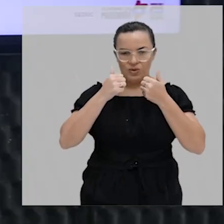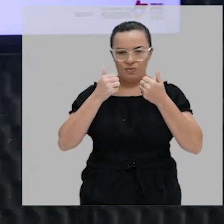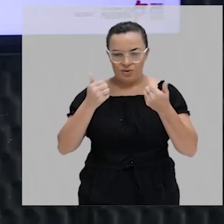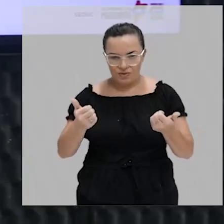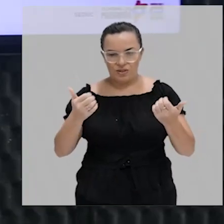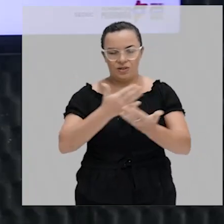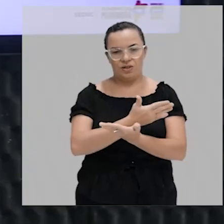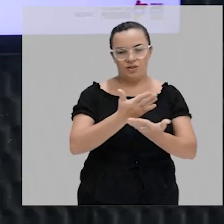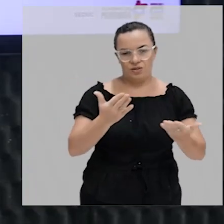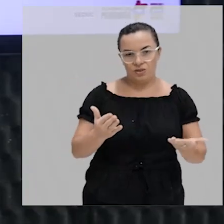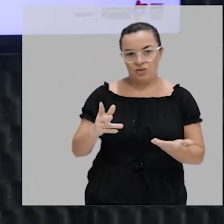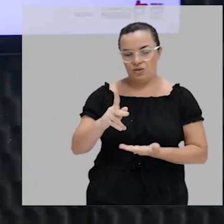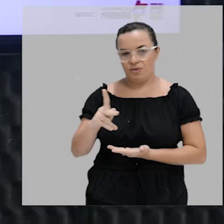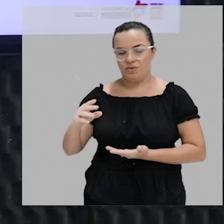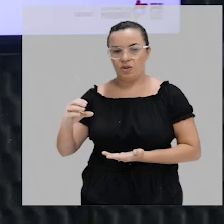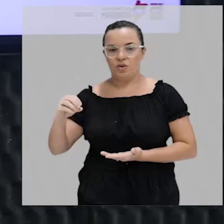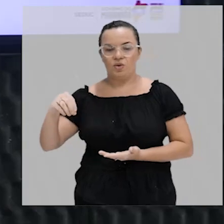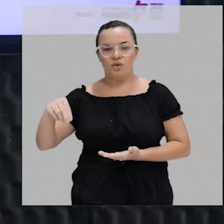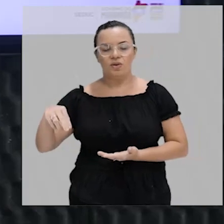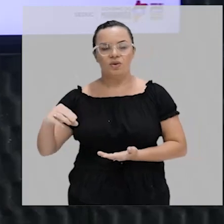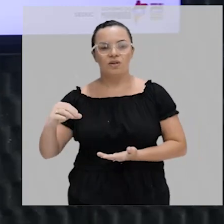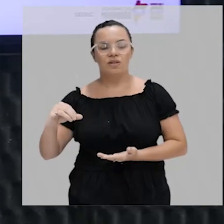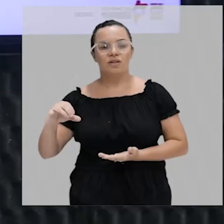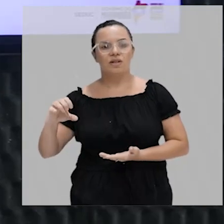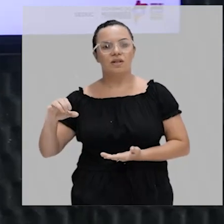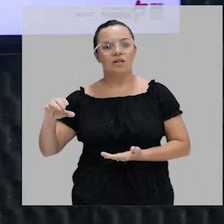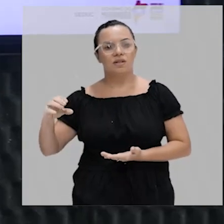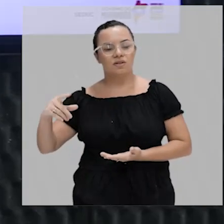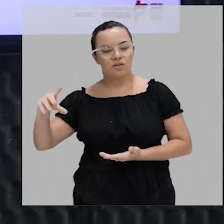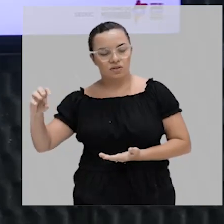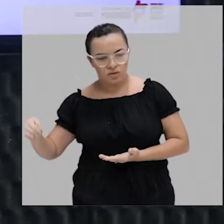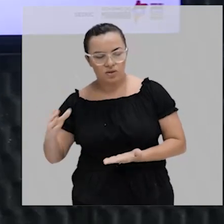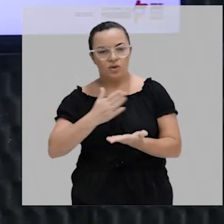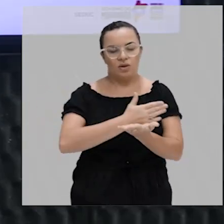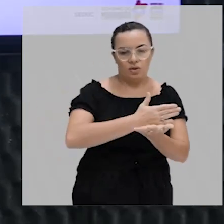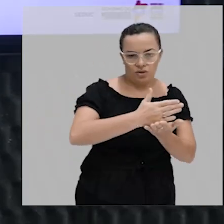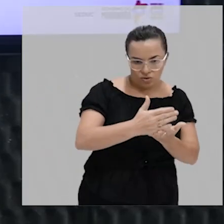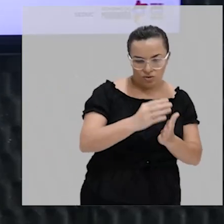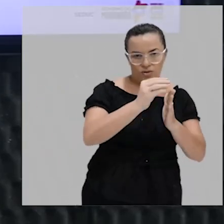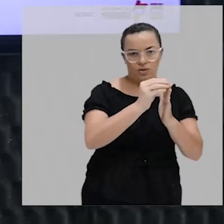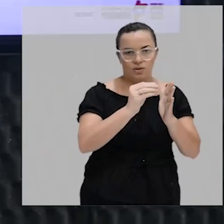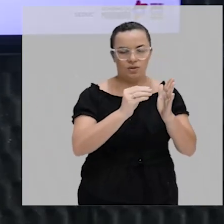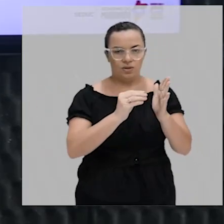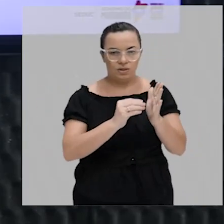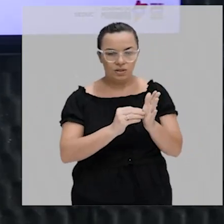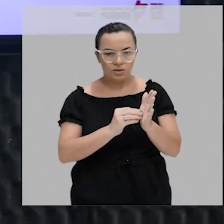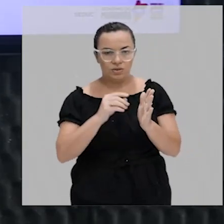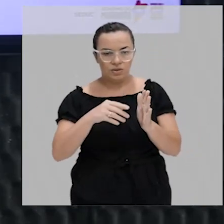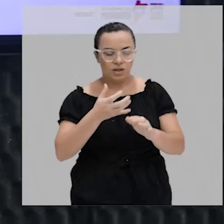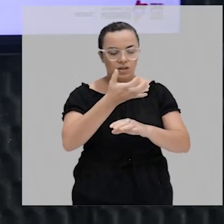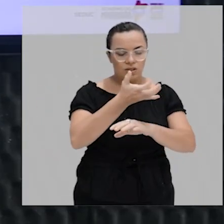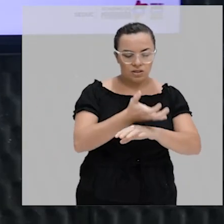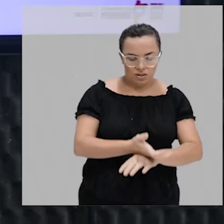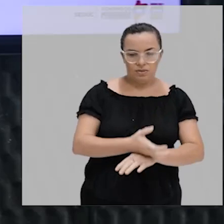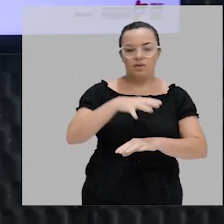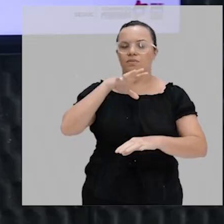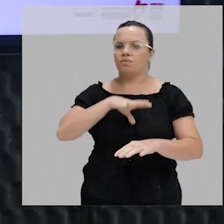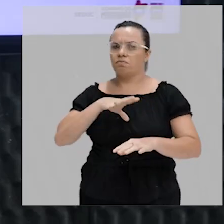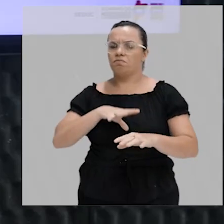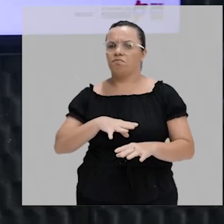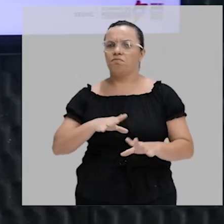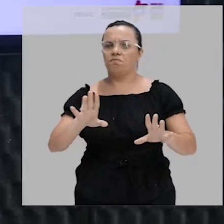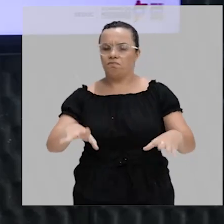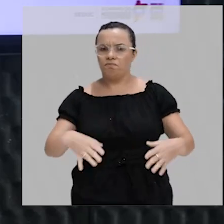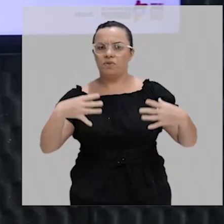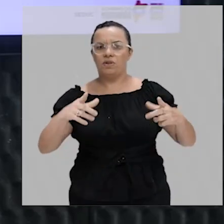pessoal, tudo bem com vocês? Sou a professora Conceição Alencar e começa agora a sua aula de língua portuguesa. Se liga na TV